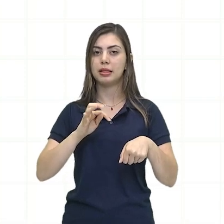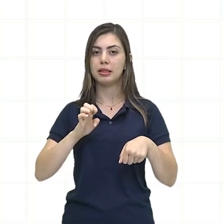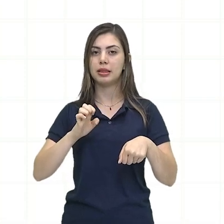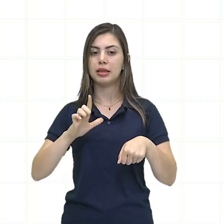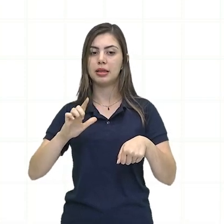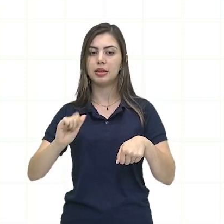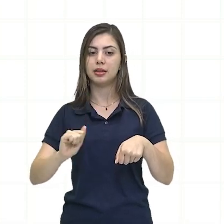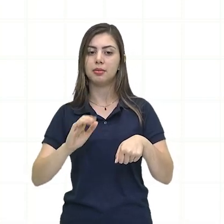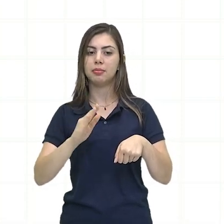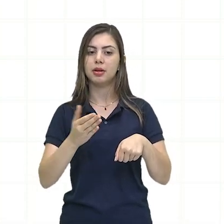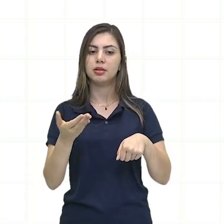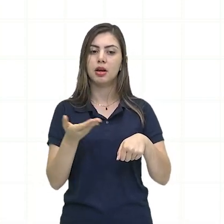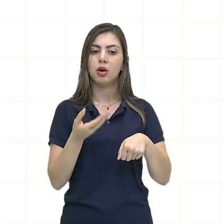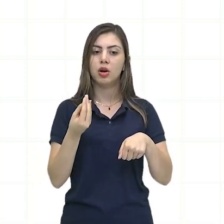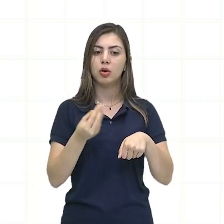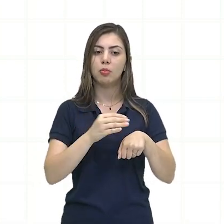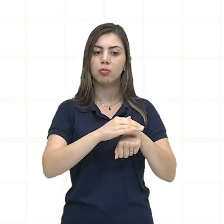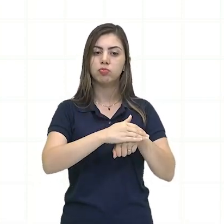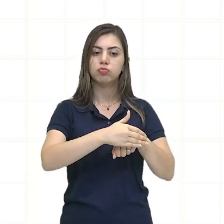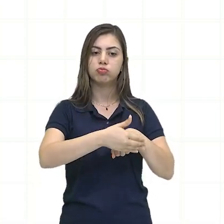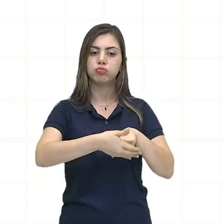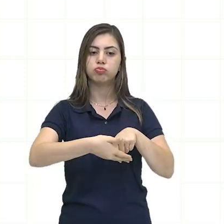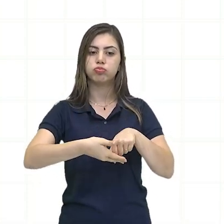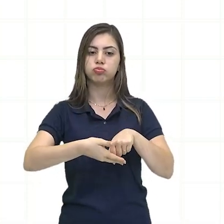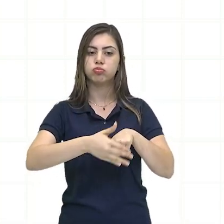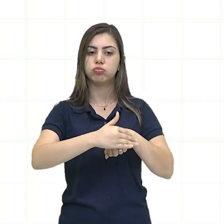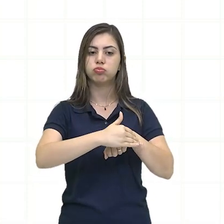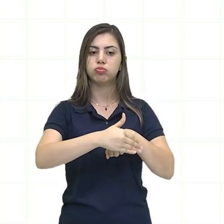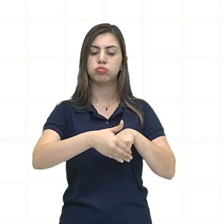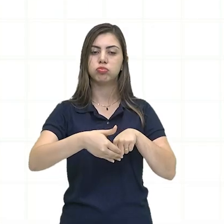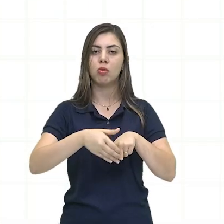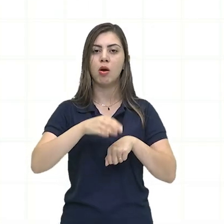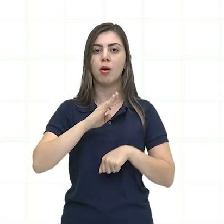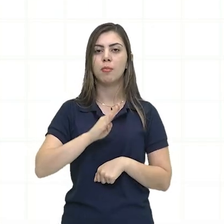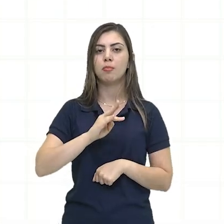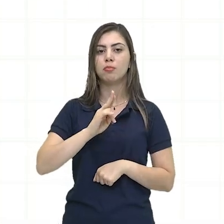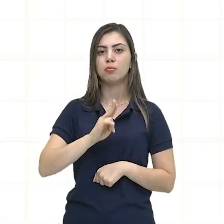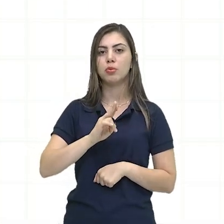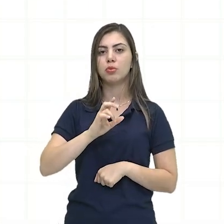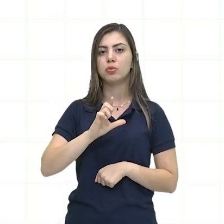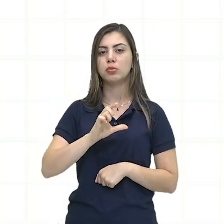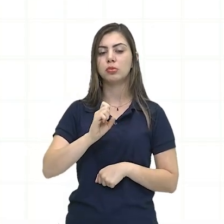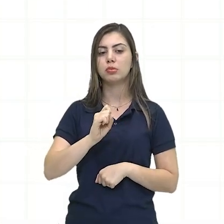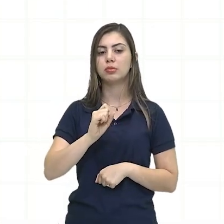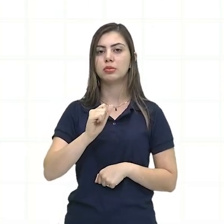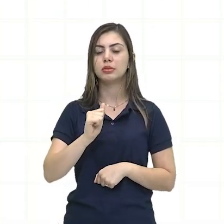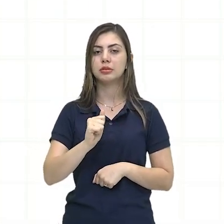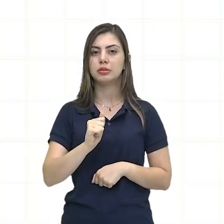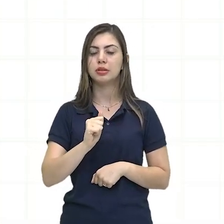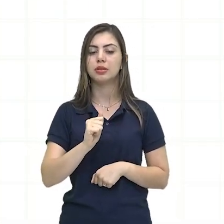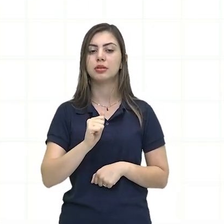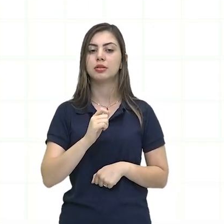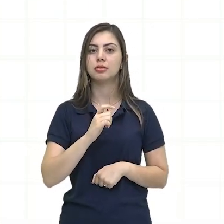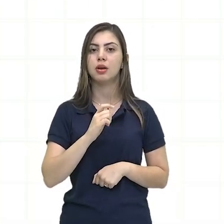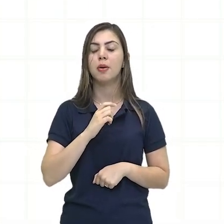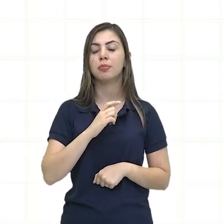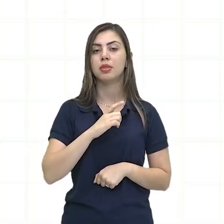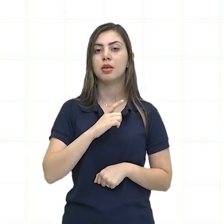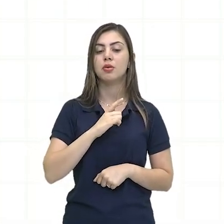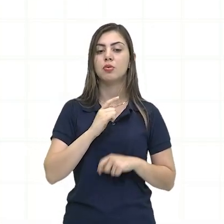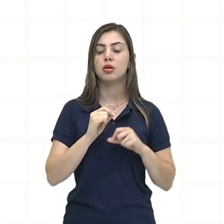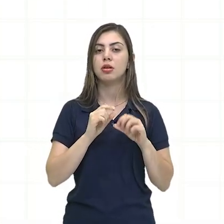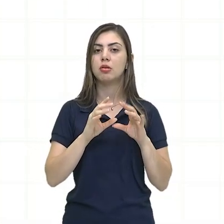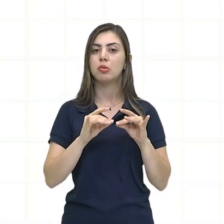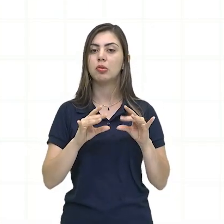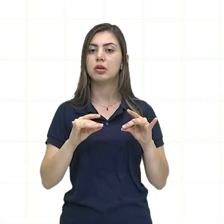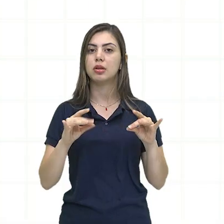a bolsinha chamada bursa, certo? Que contém o líquido sinovial, que,